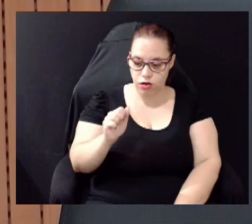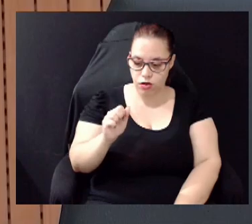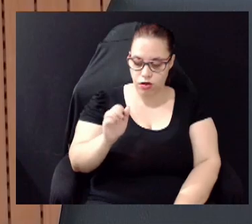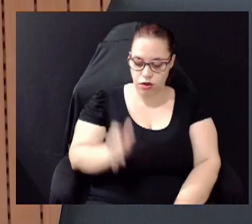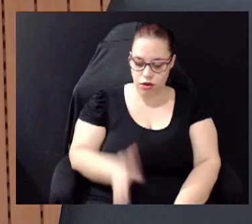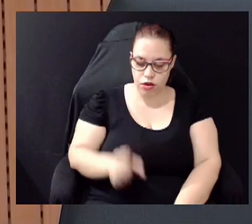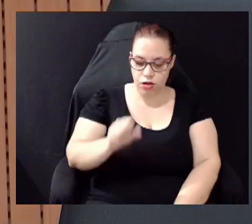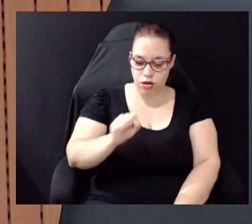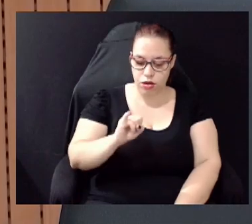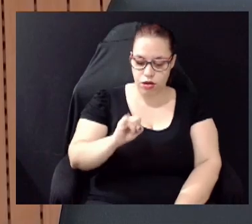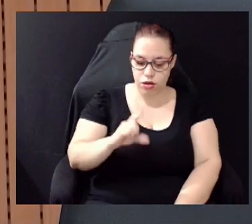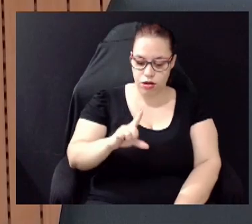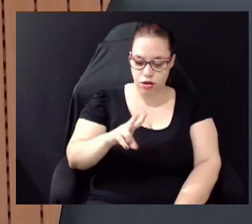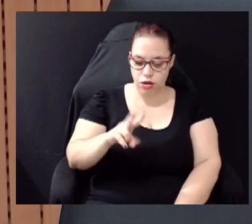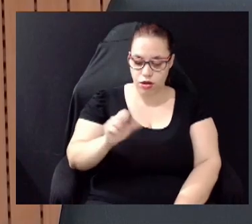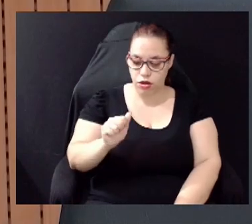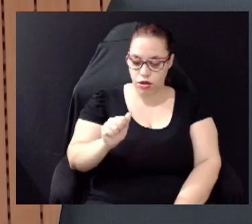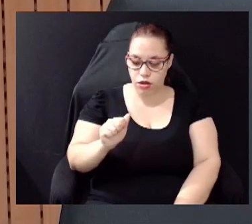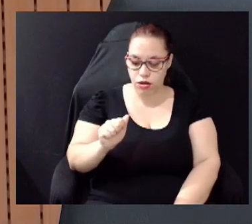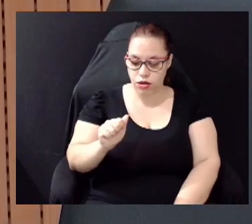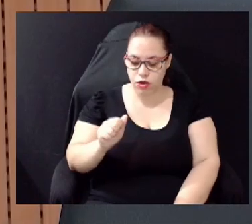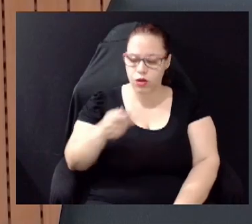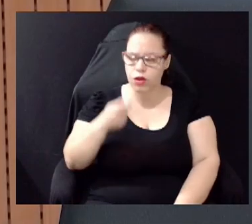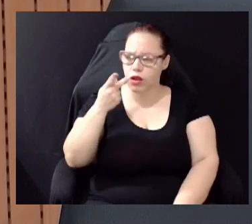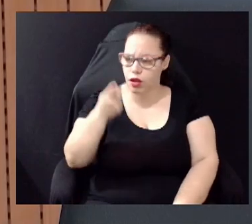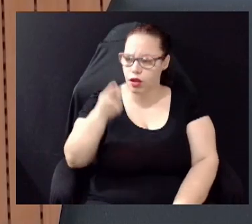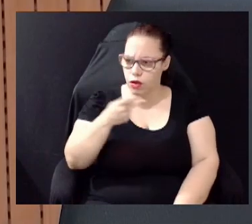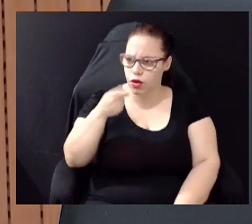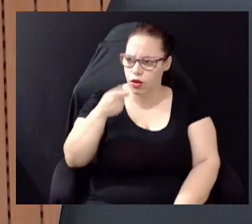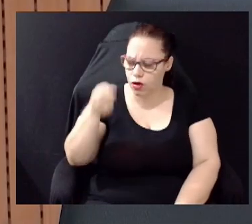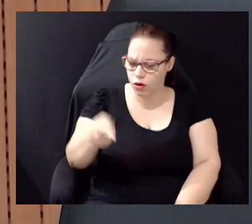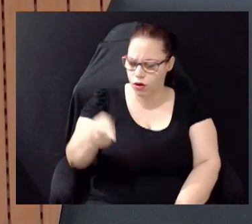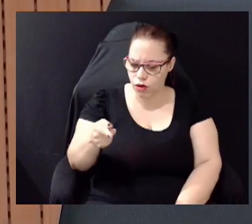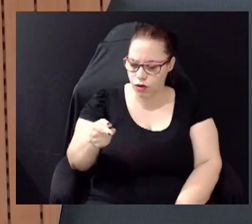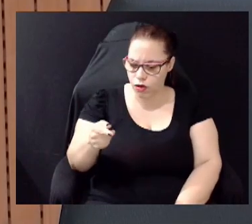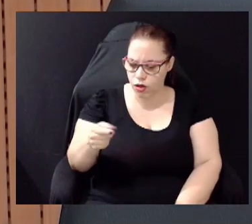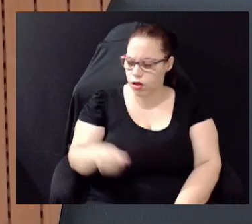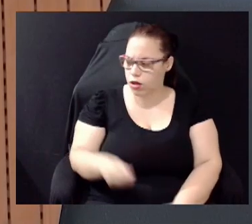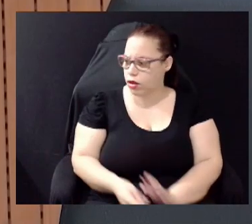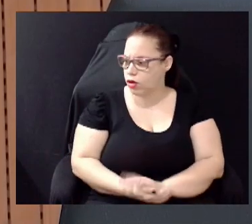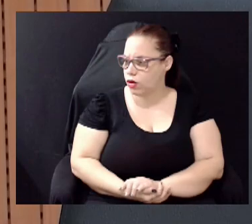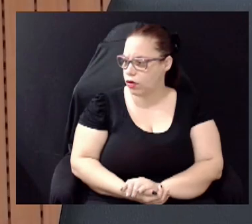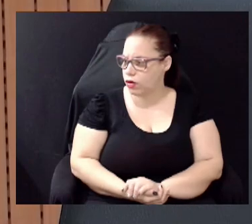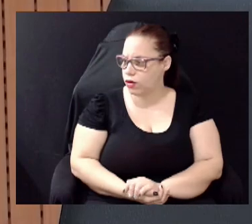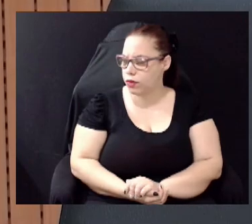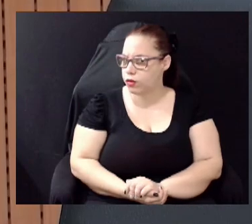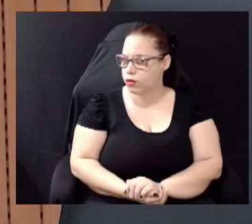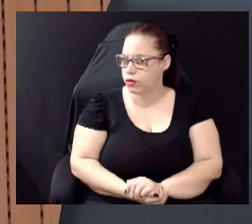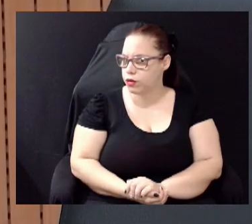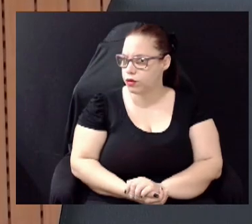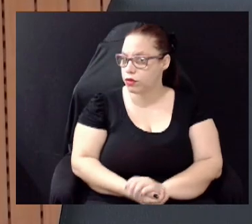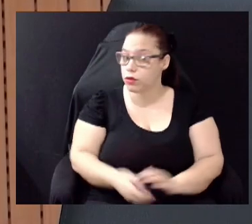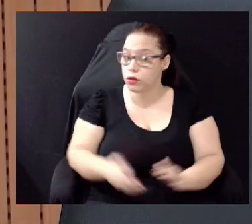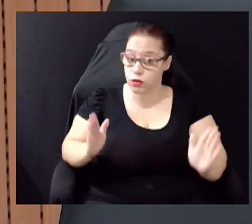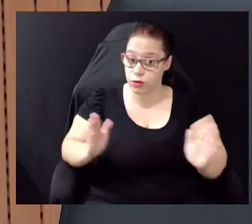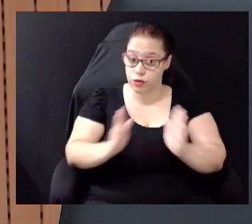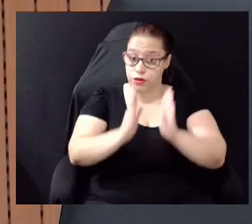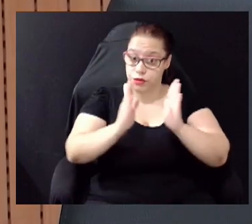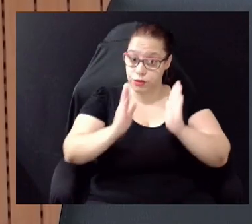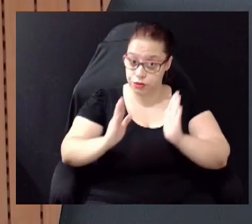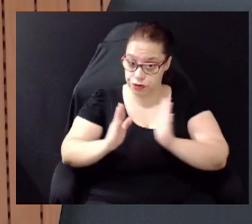aonde todas essas falas que foram faladas aqui, né, eu enfrento lá, né, com as mulheres,